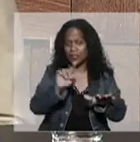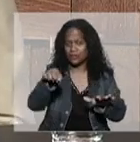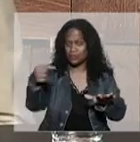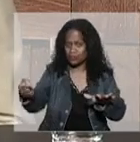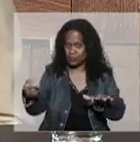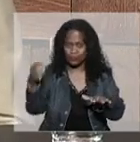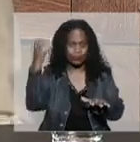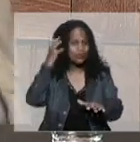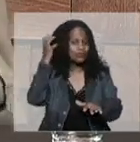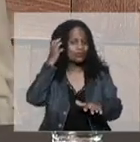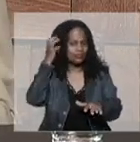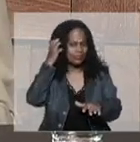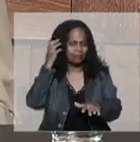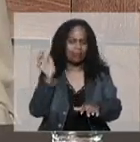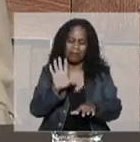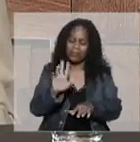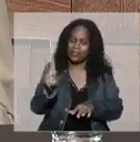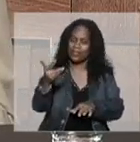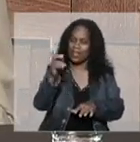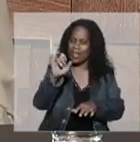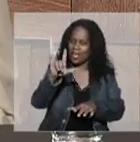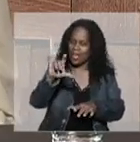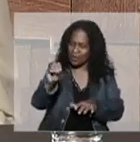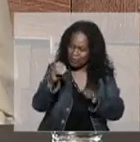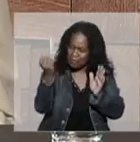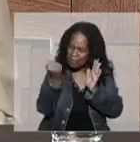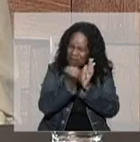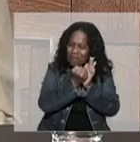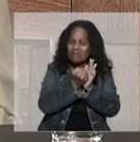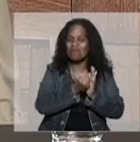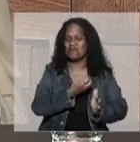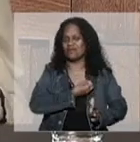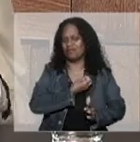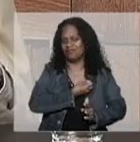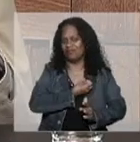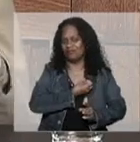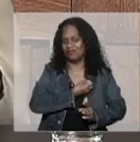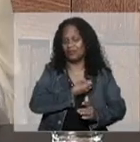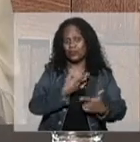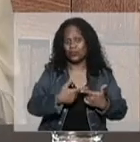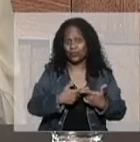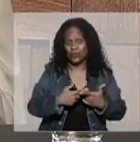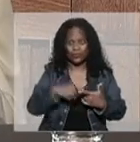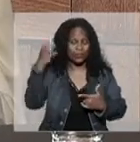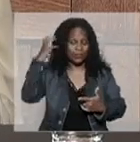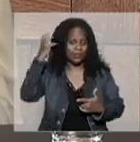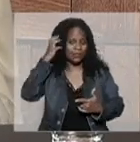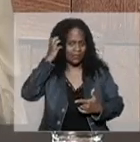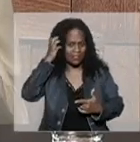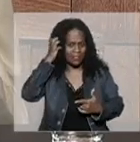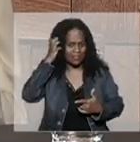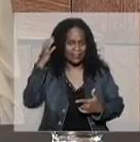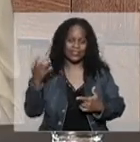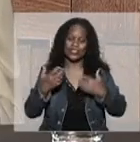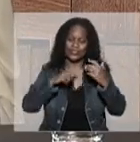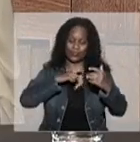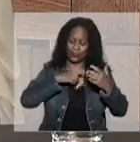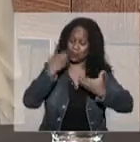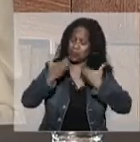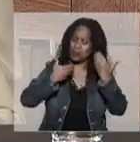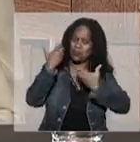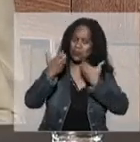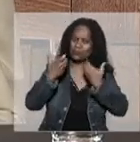também trabalhou na Piratininga. Mas o Hélio Ribeiro, ele me marcou de uma forma muito especial, porque ele fazia um programa que me agradava muito, porque tinha